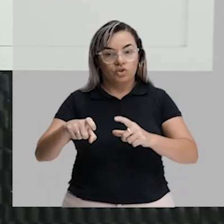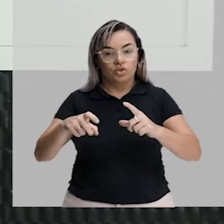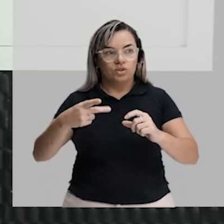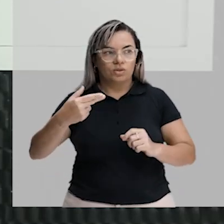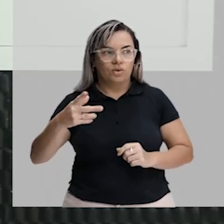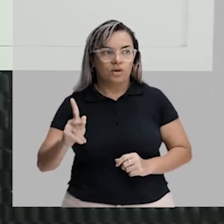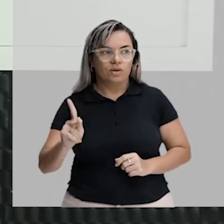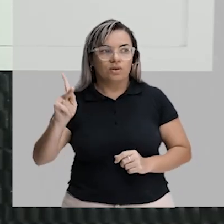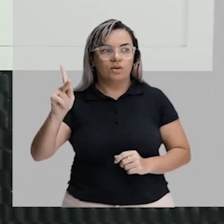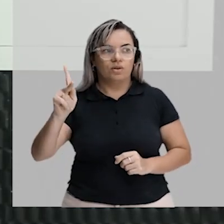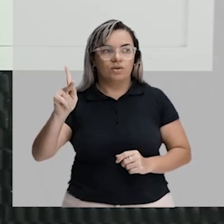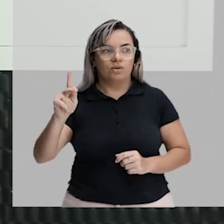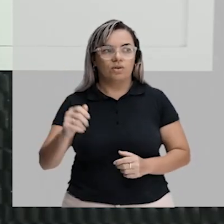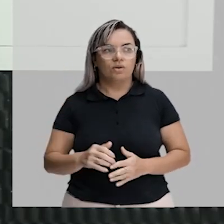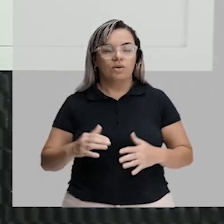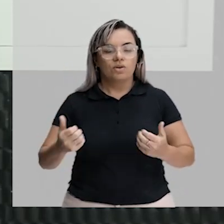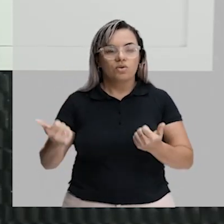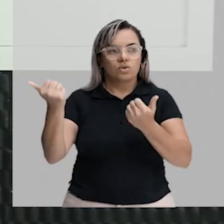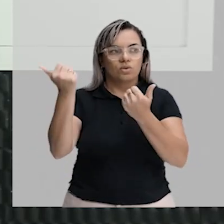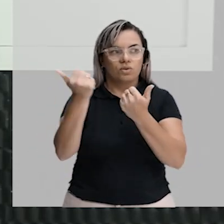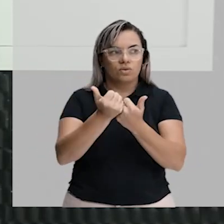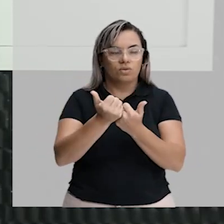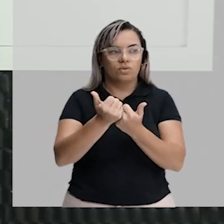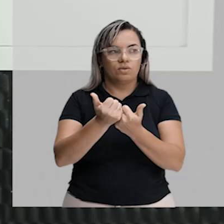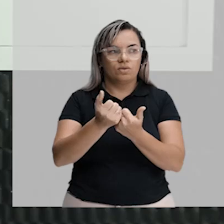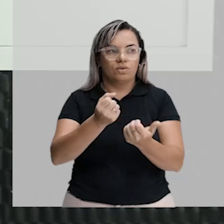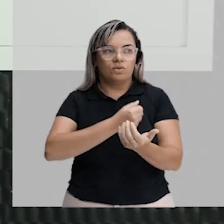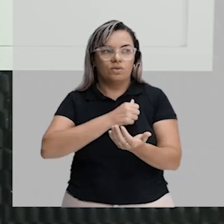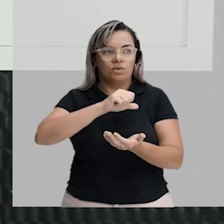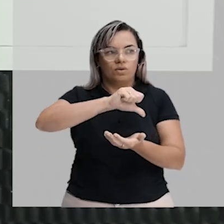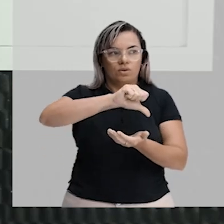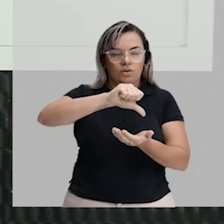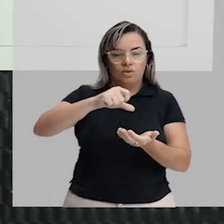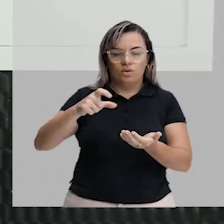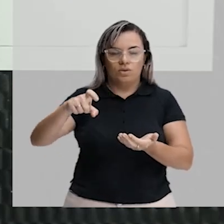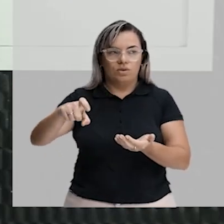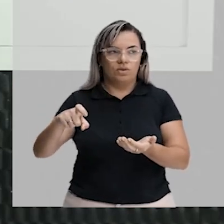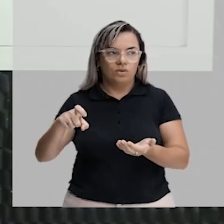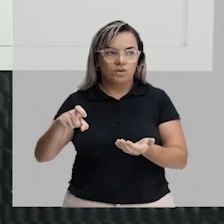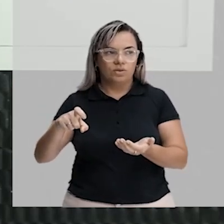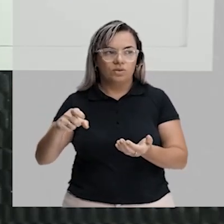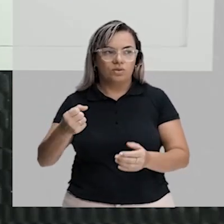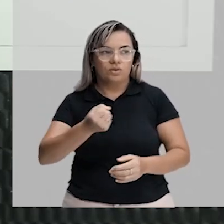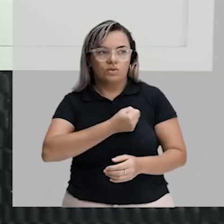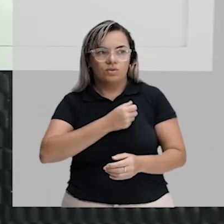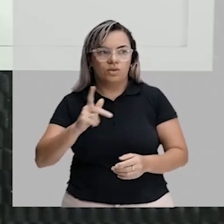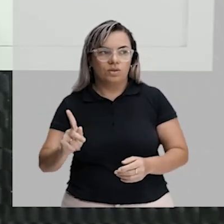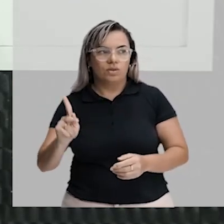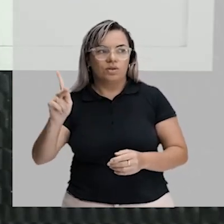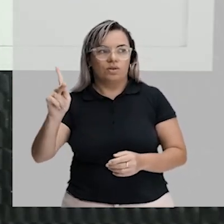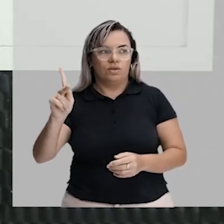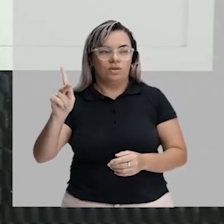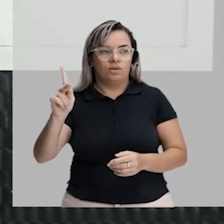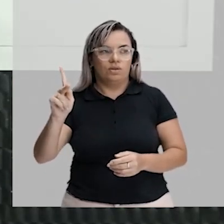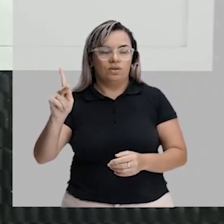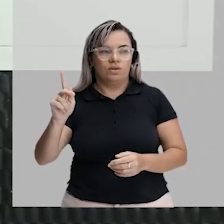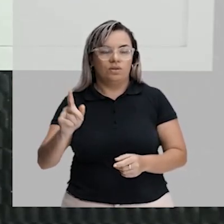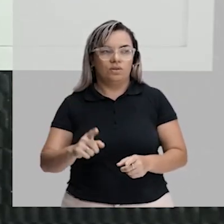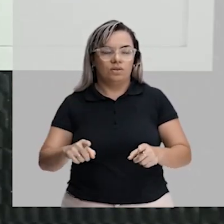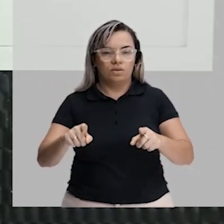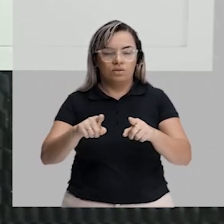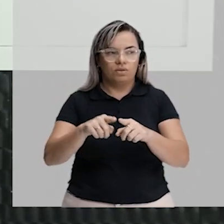quando substituirmos a variável x pelo número k e efetuarmos as